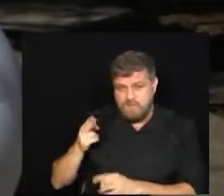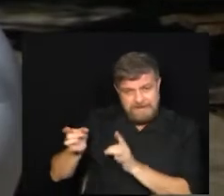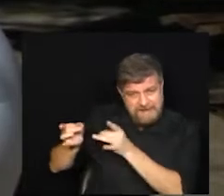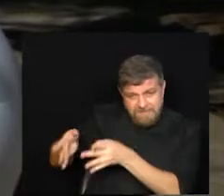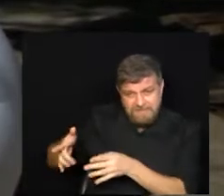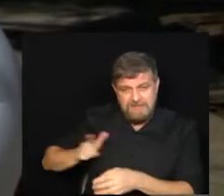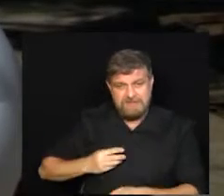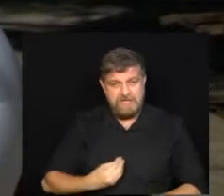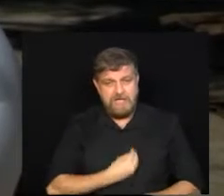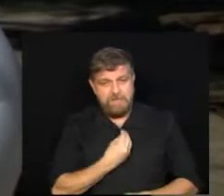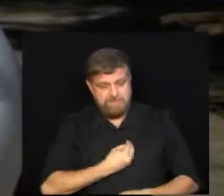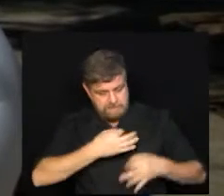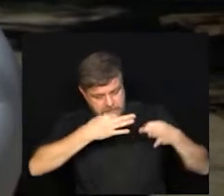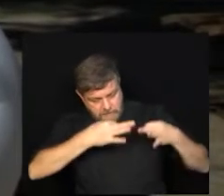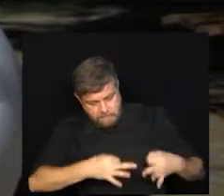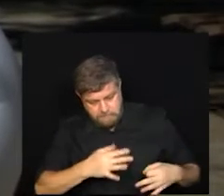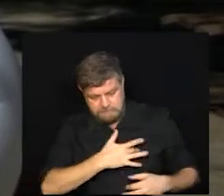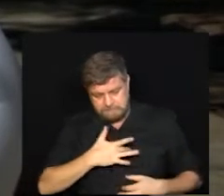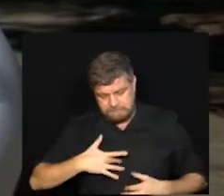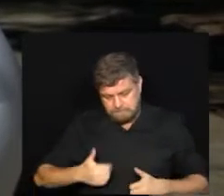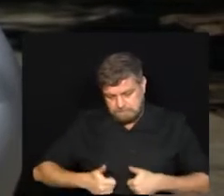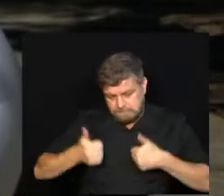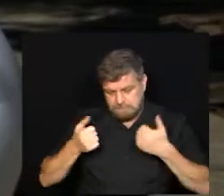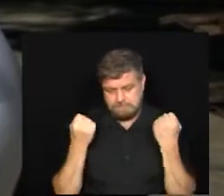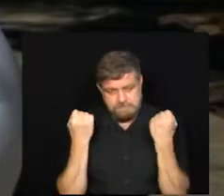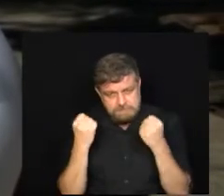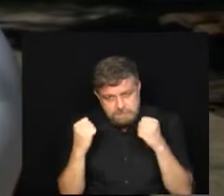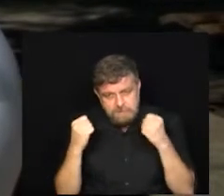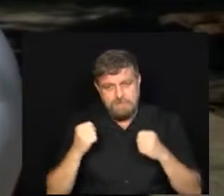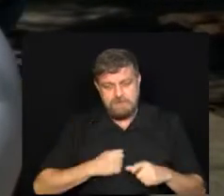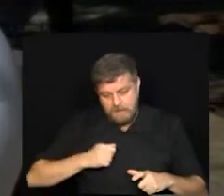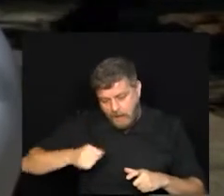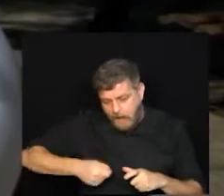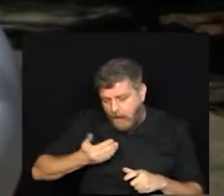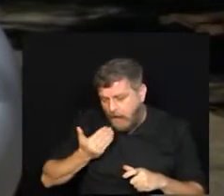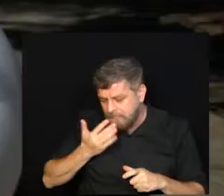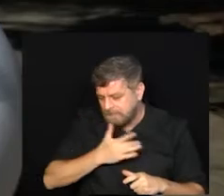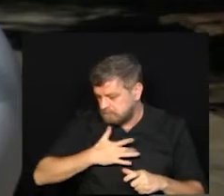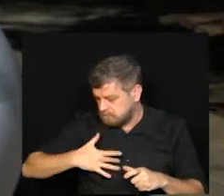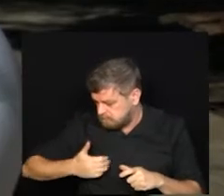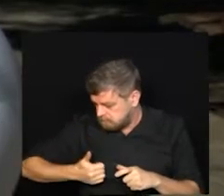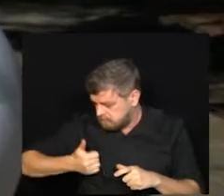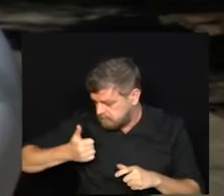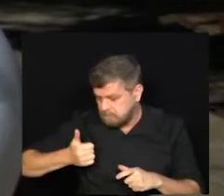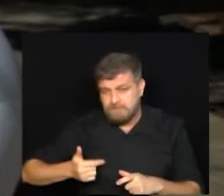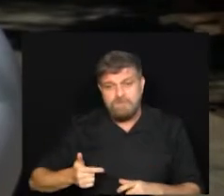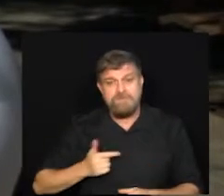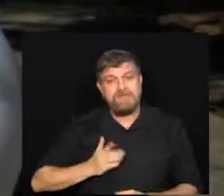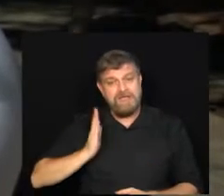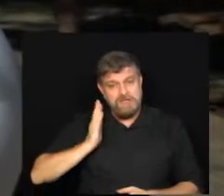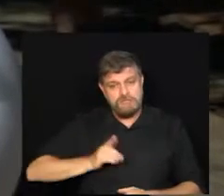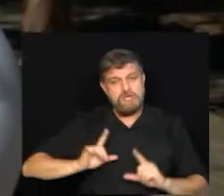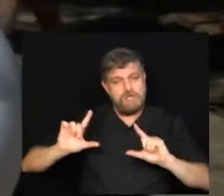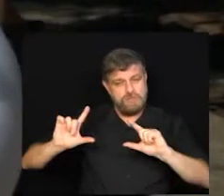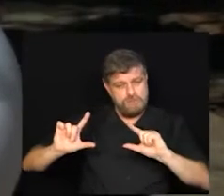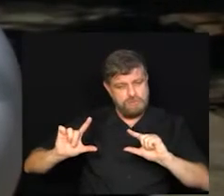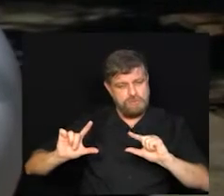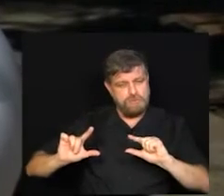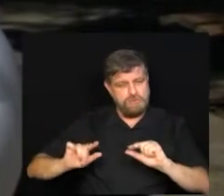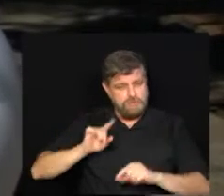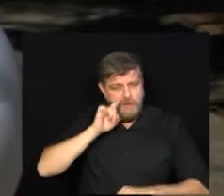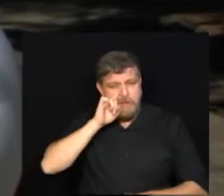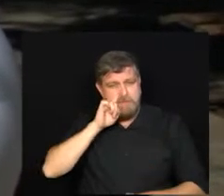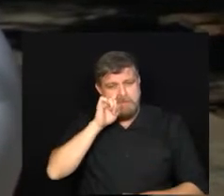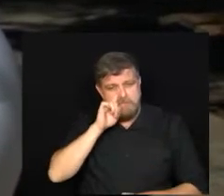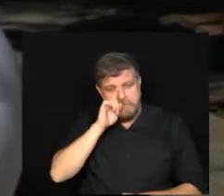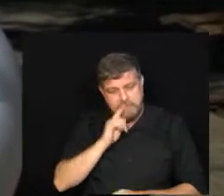uma vida mais regrada, mais saudável, fazer atividade física, uma alimentação mais saudável, provavelmente isso já vai fazer com que o seu risco de desenvolver qualquer